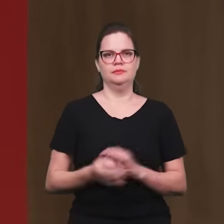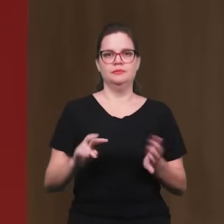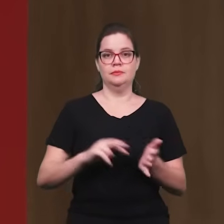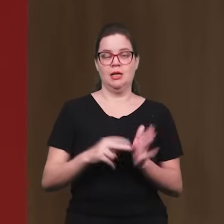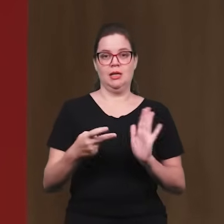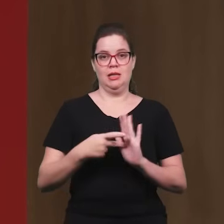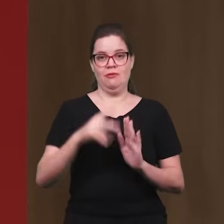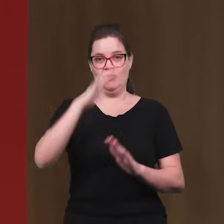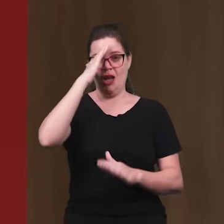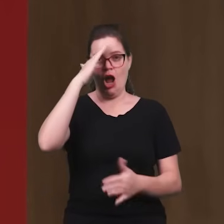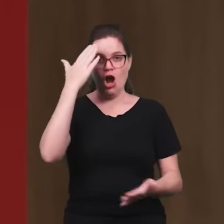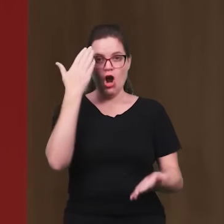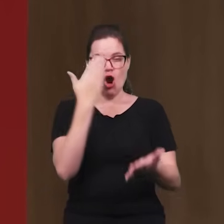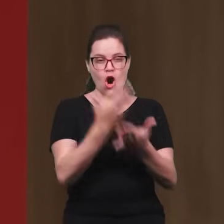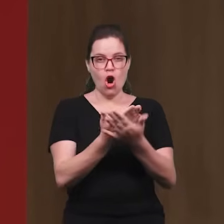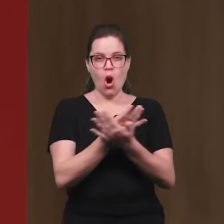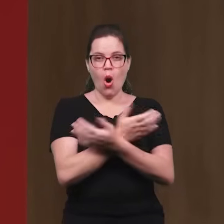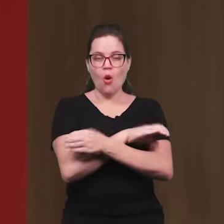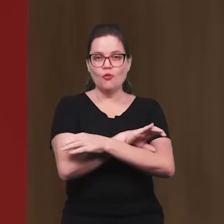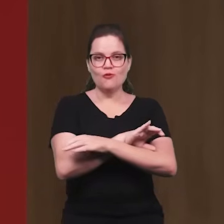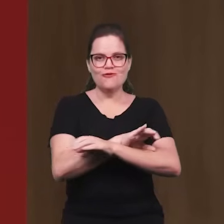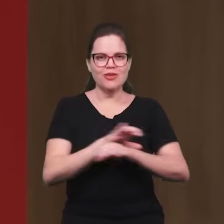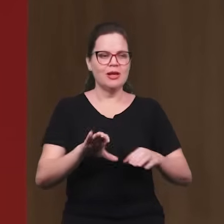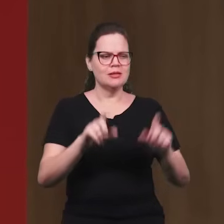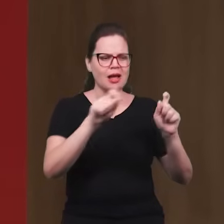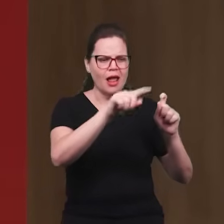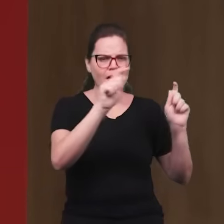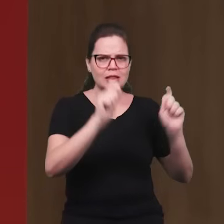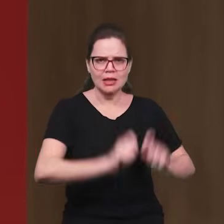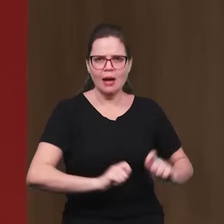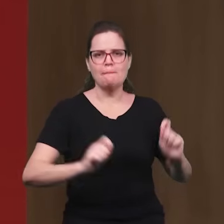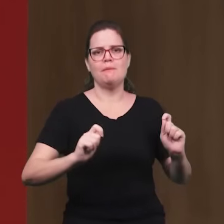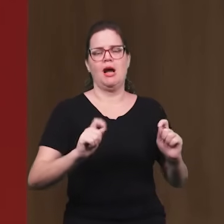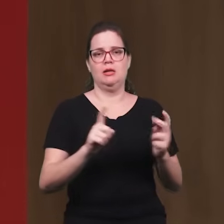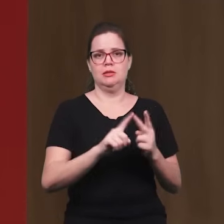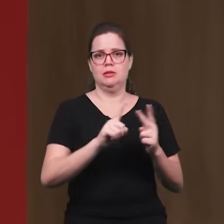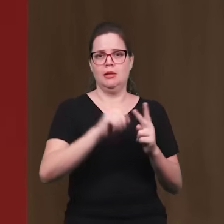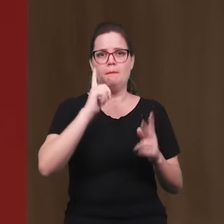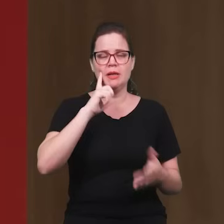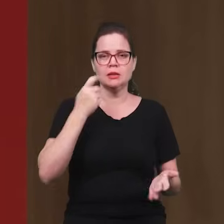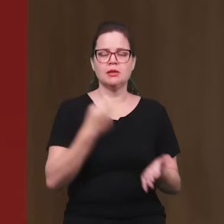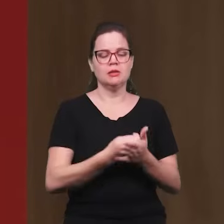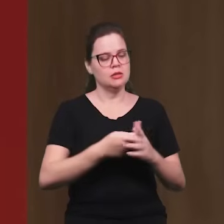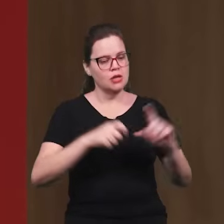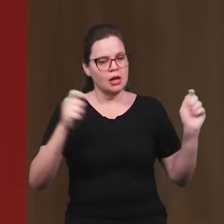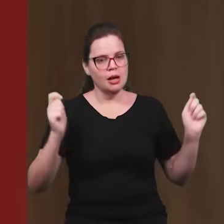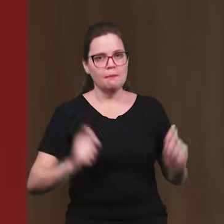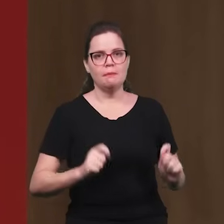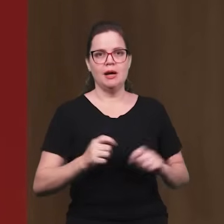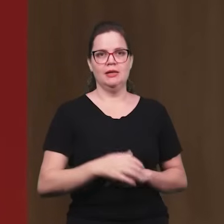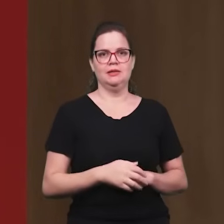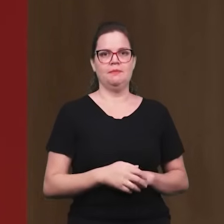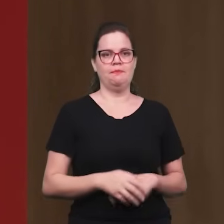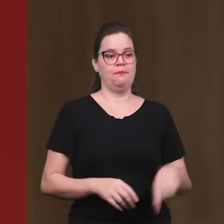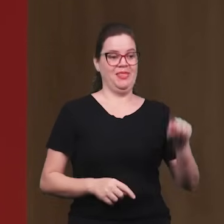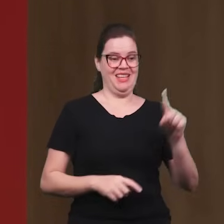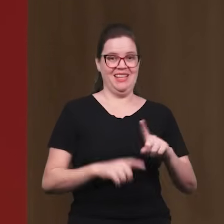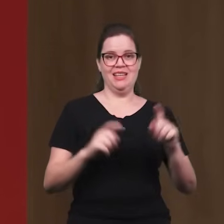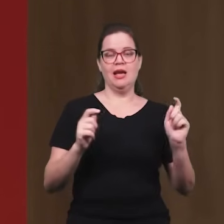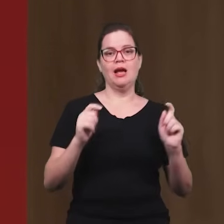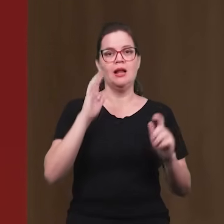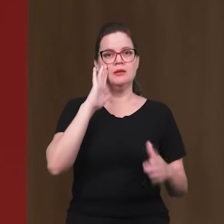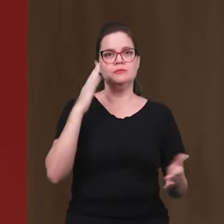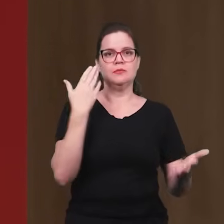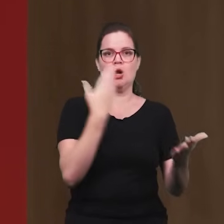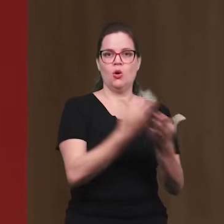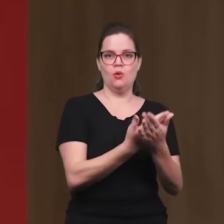a confiança na capacidade e decisões. E nela confiado significa refúgio permanente